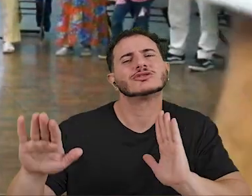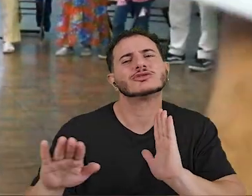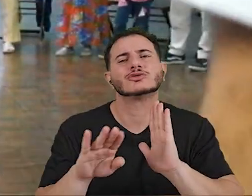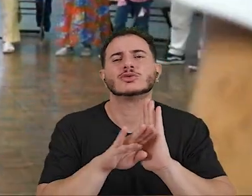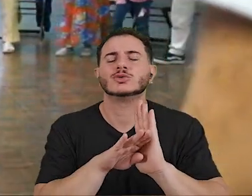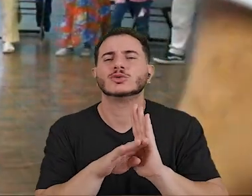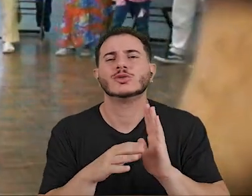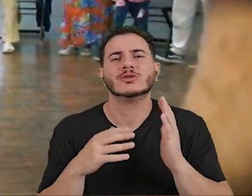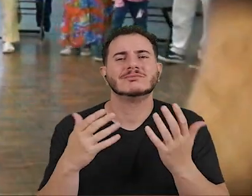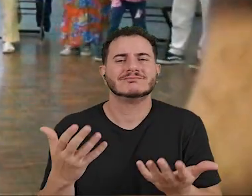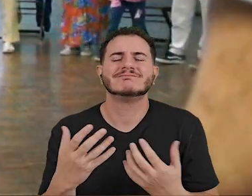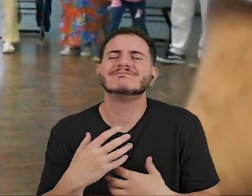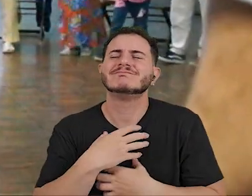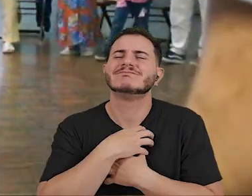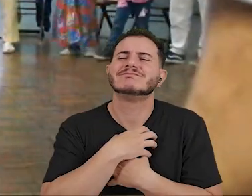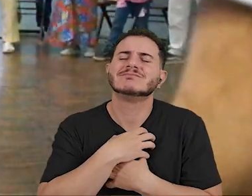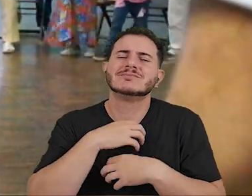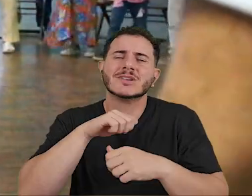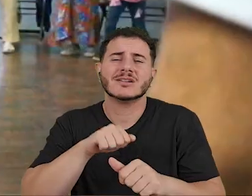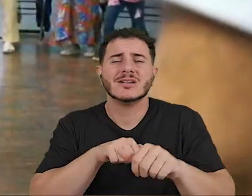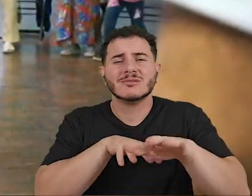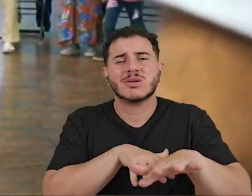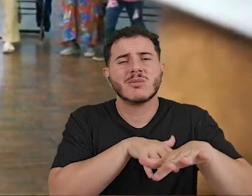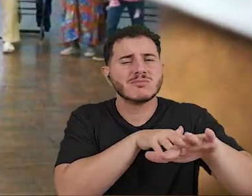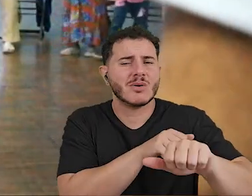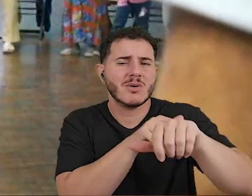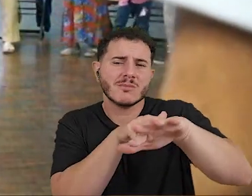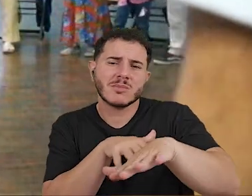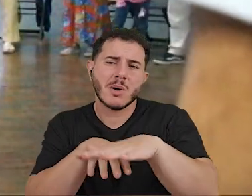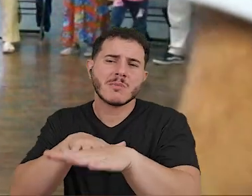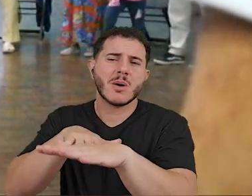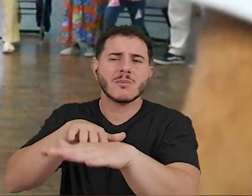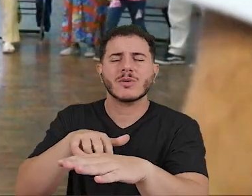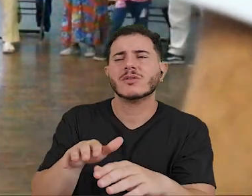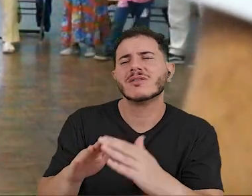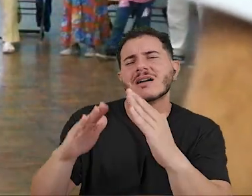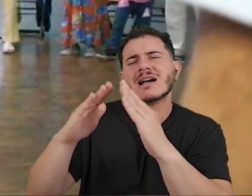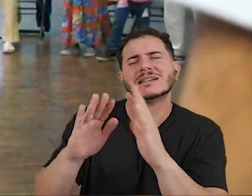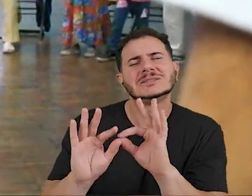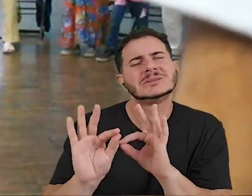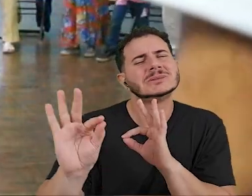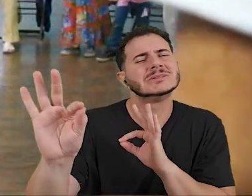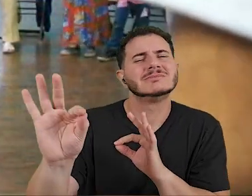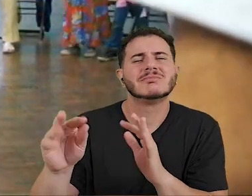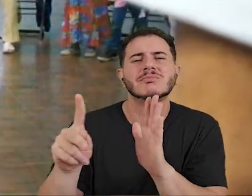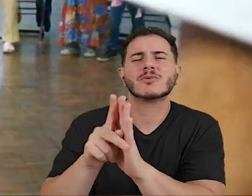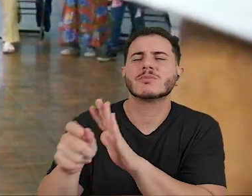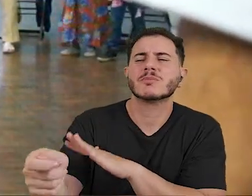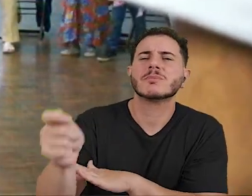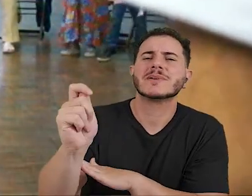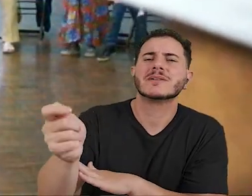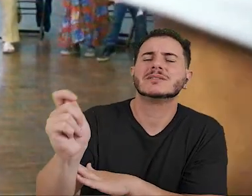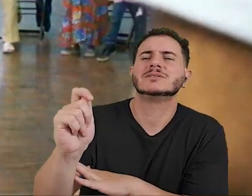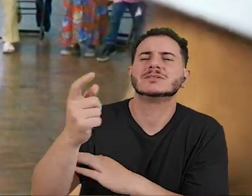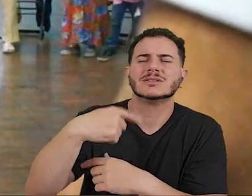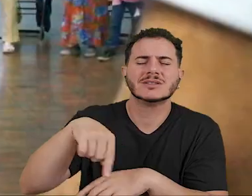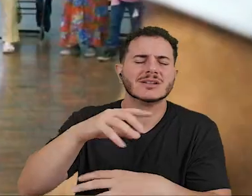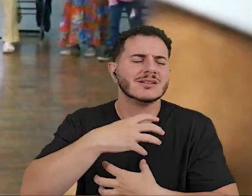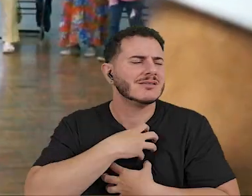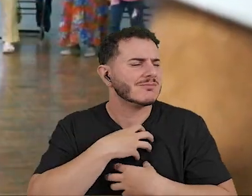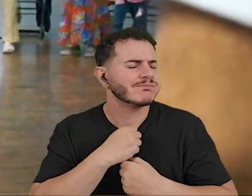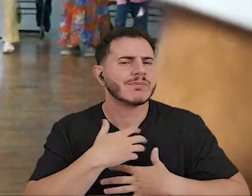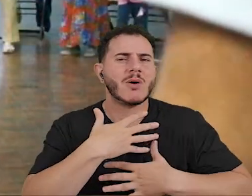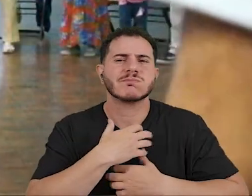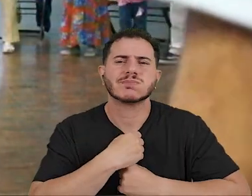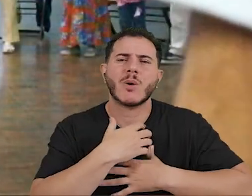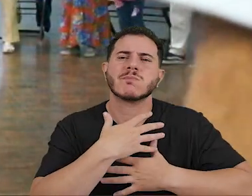de pescador, de longe eu ouço esse baque, no coque Oxalá é senhor. De longe